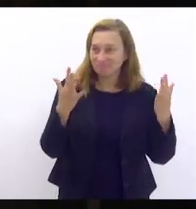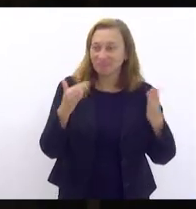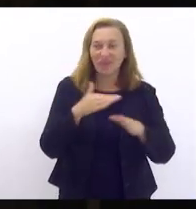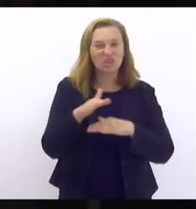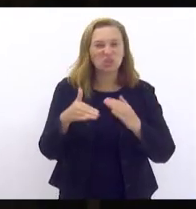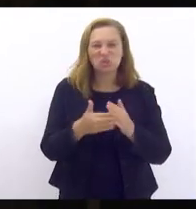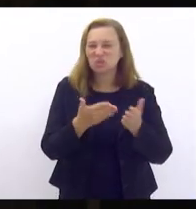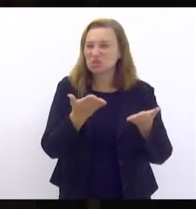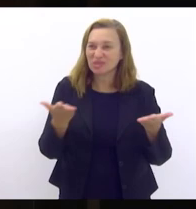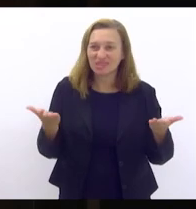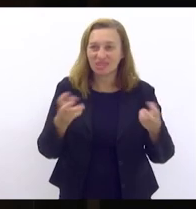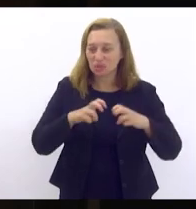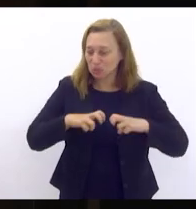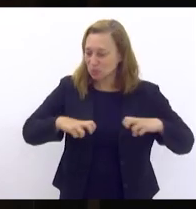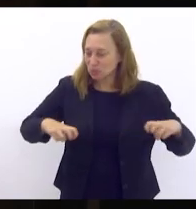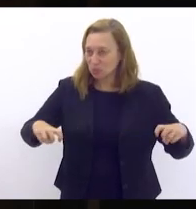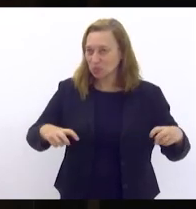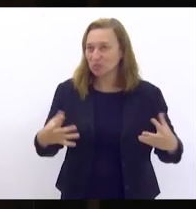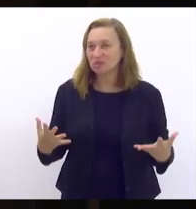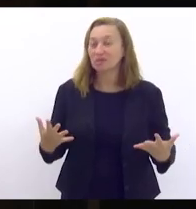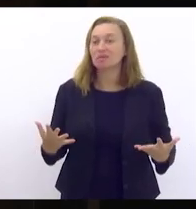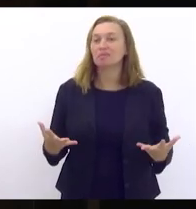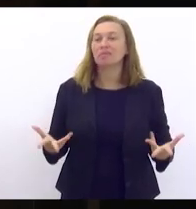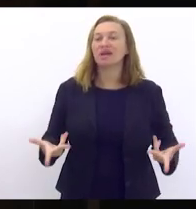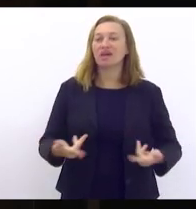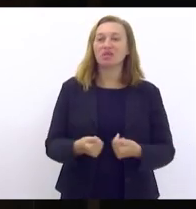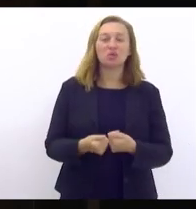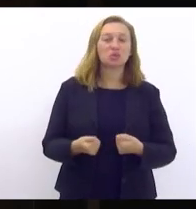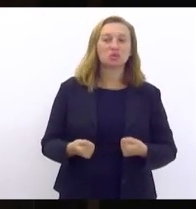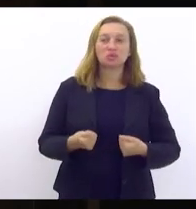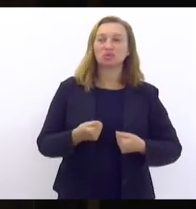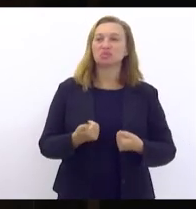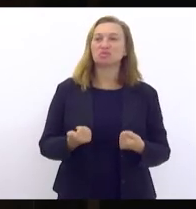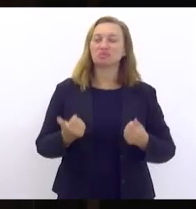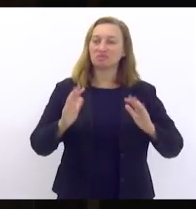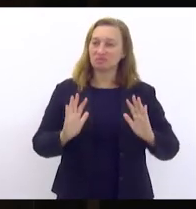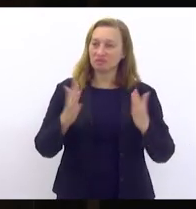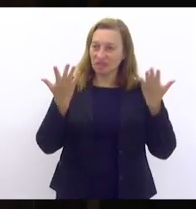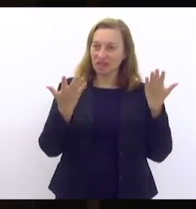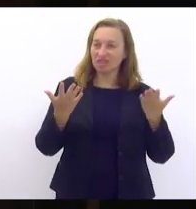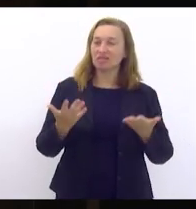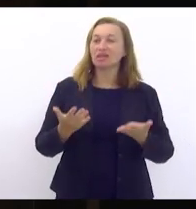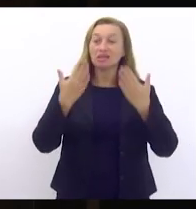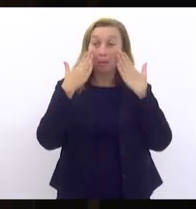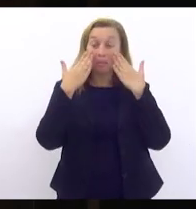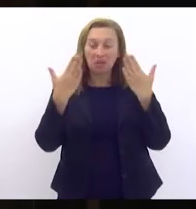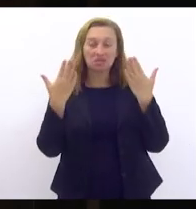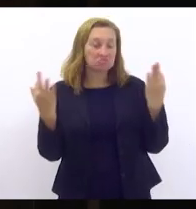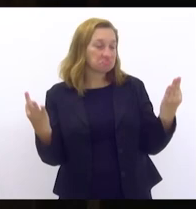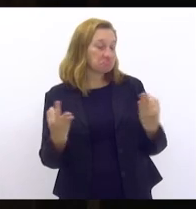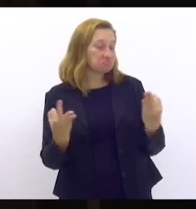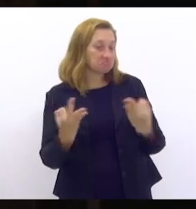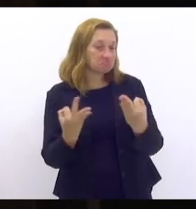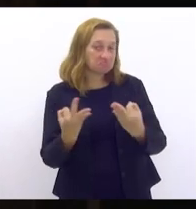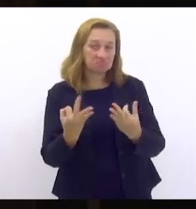todos aqui pelo excelente evento ter essa essa apresentação